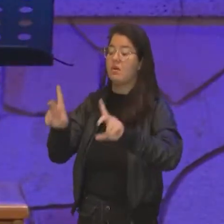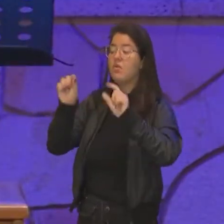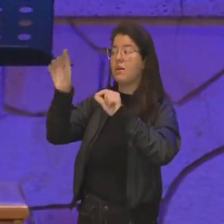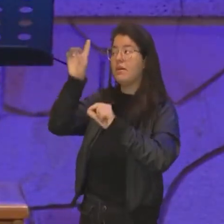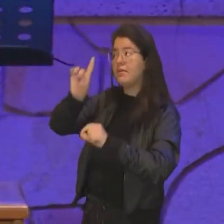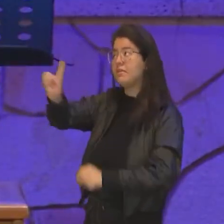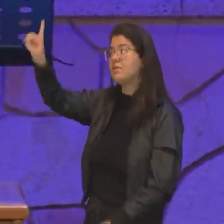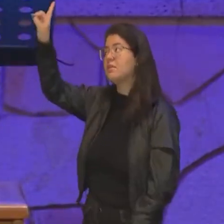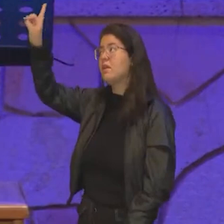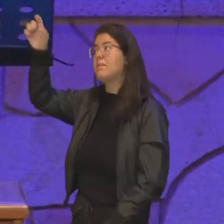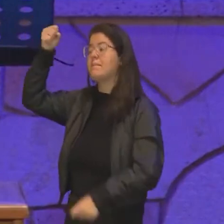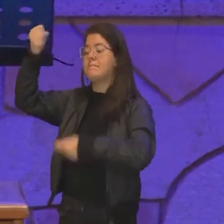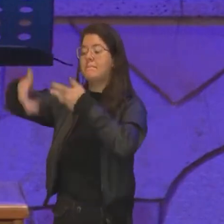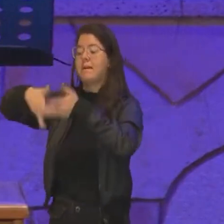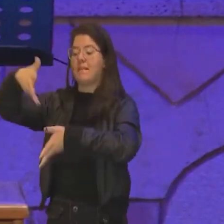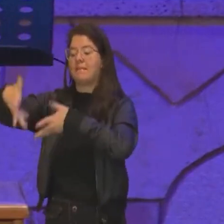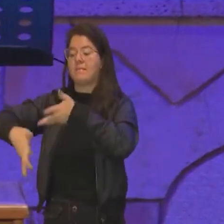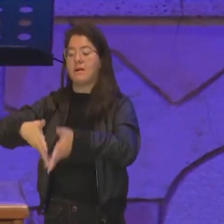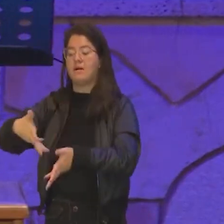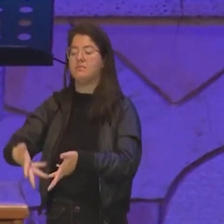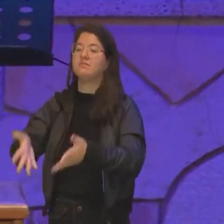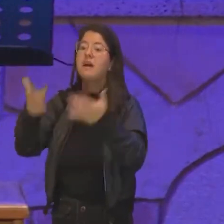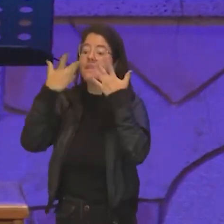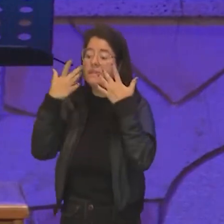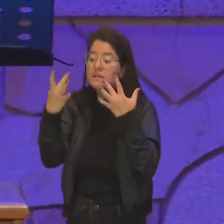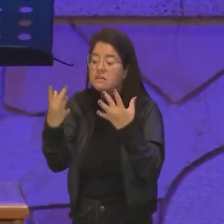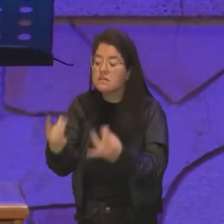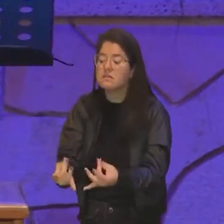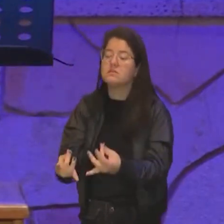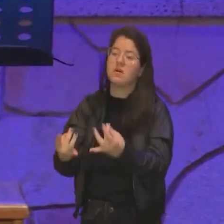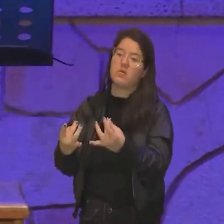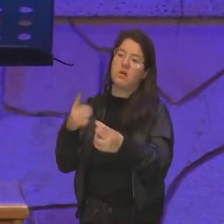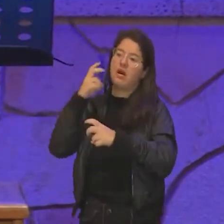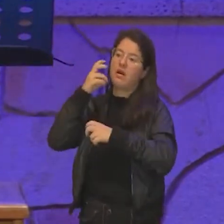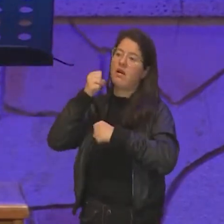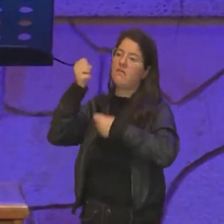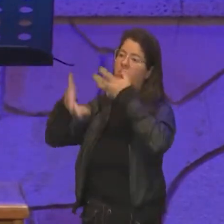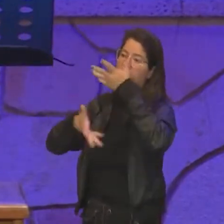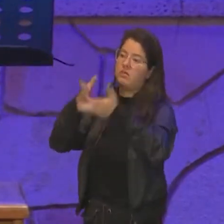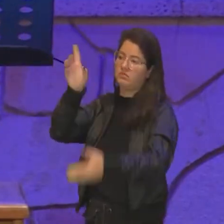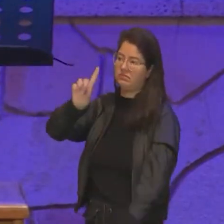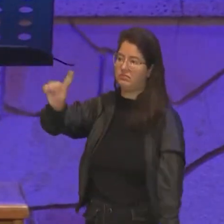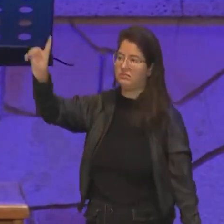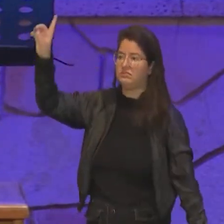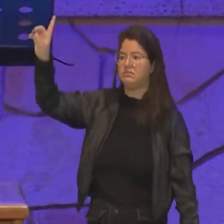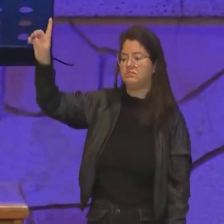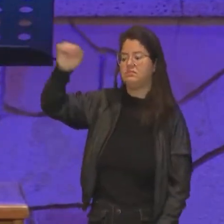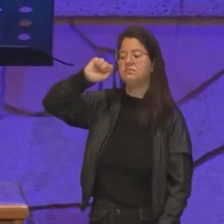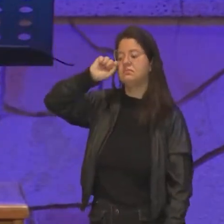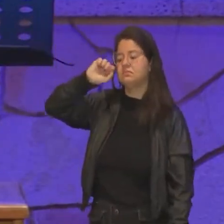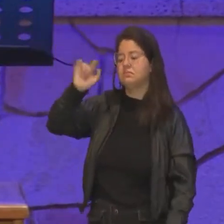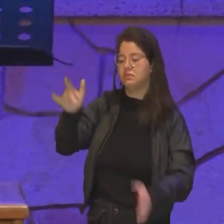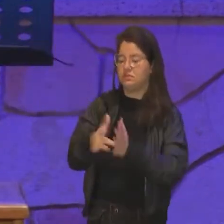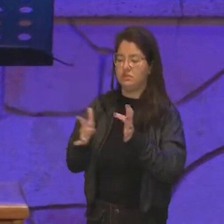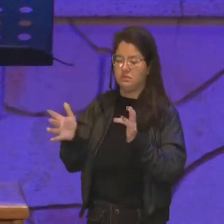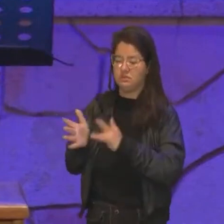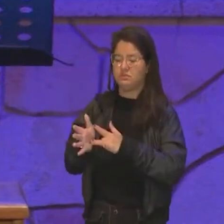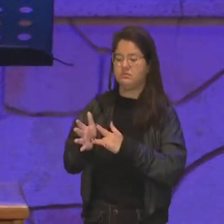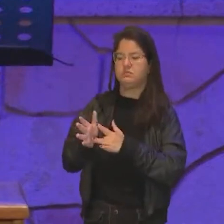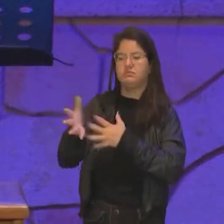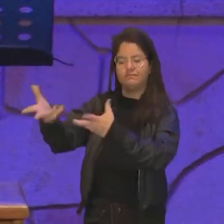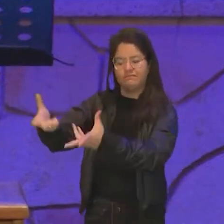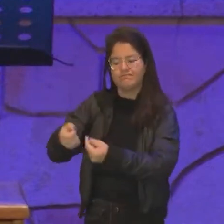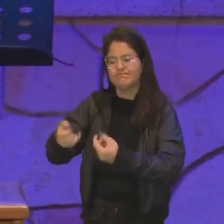tem a nos falar. Ouçam a minha voz. E Jesus traz inúmeras vezes, inúmeros textos, o seu